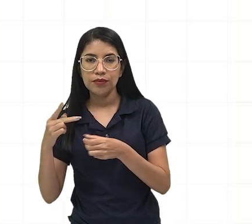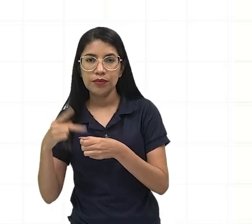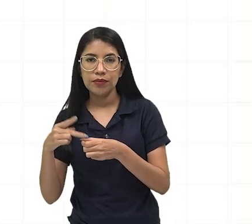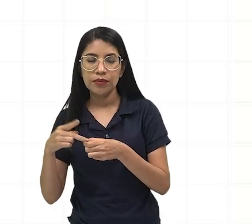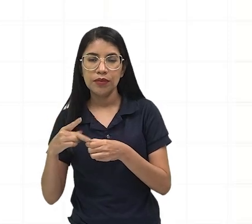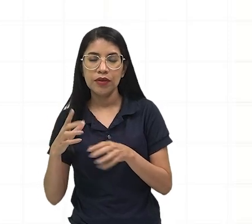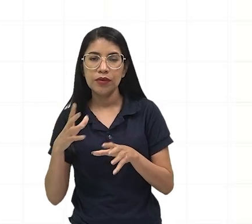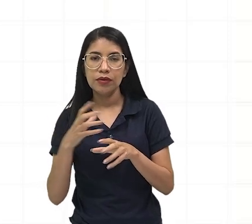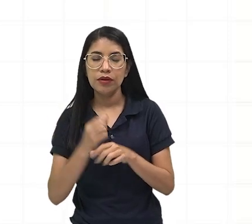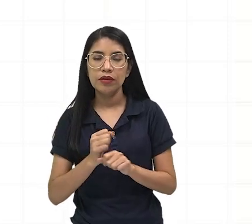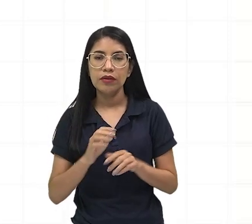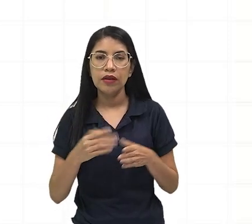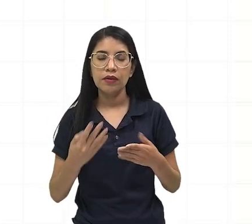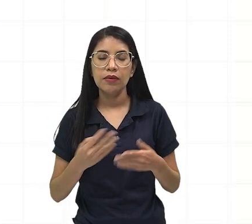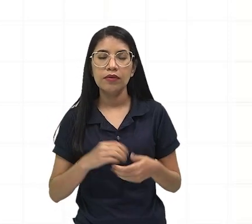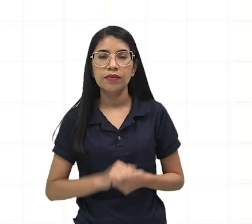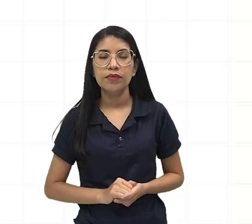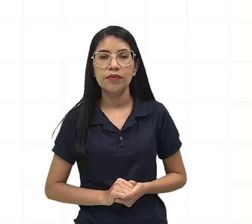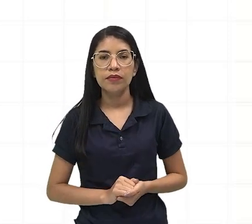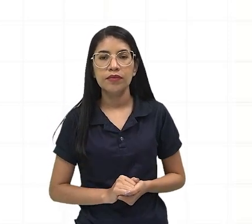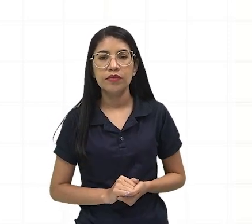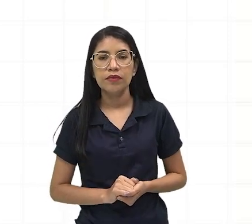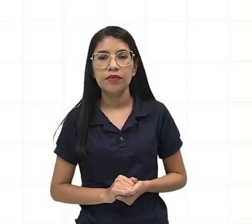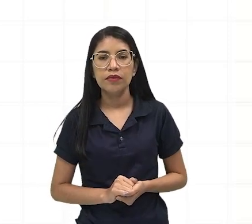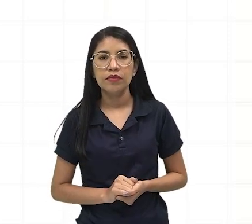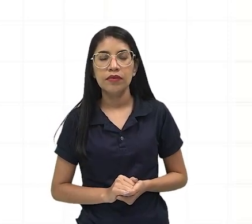Qual é o volume total?